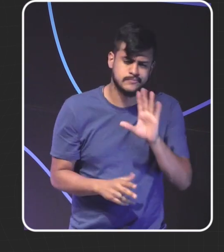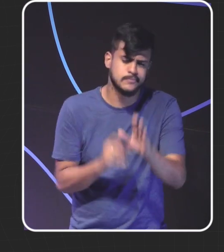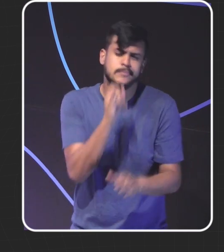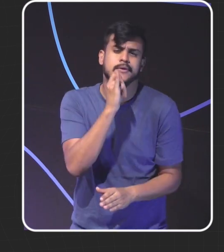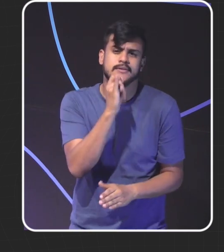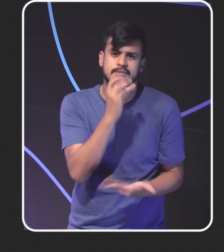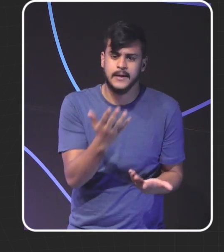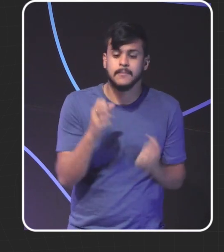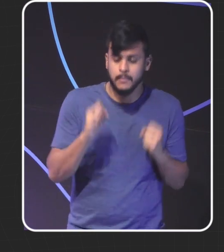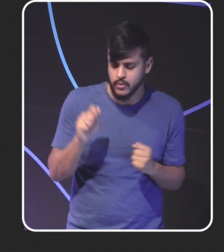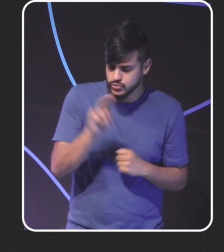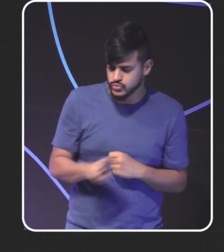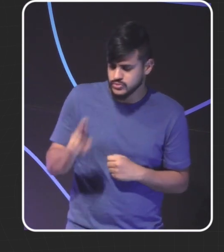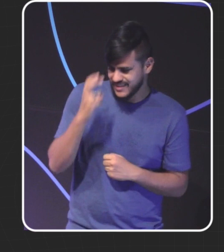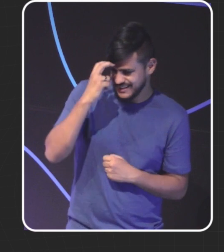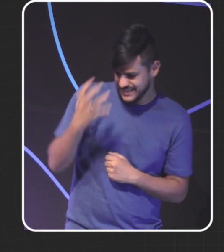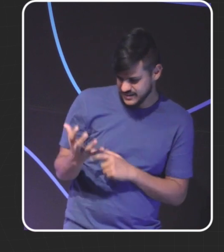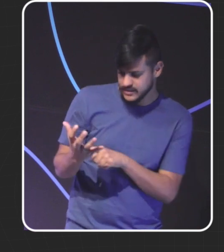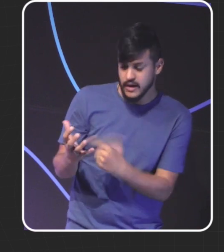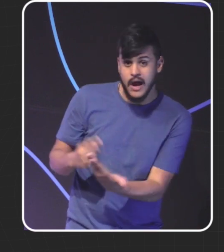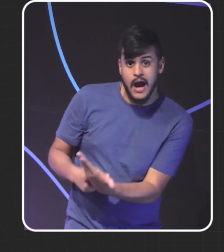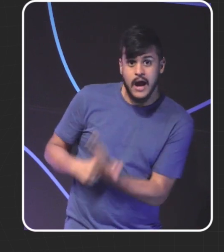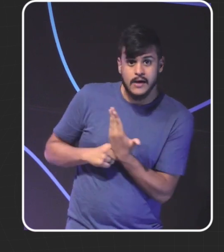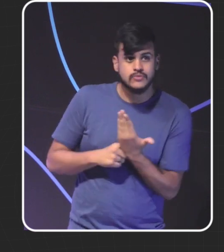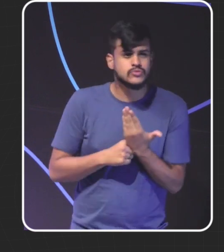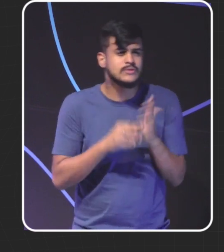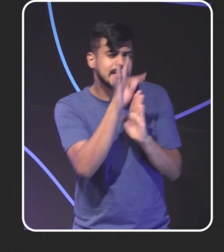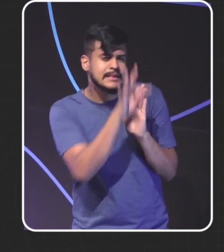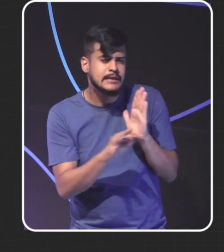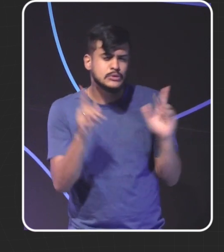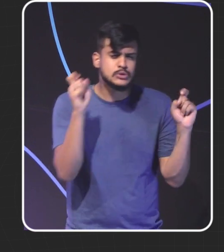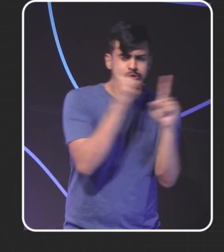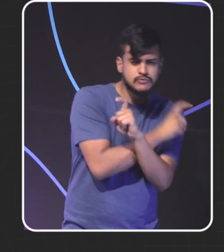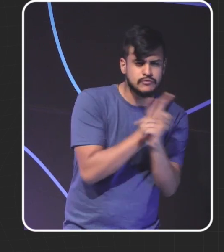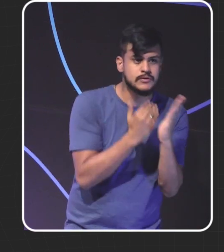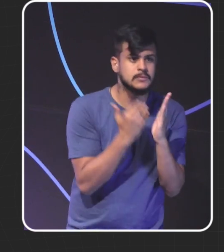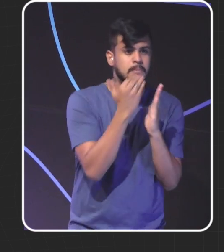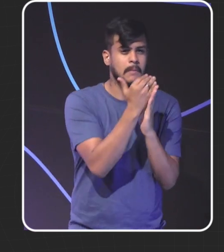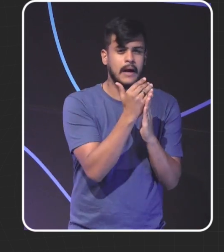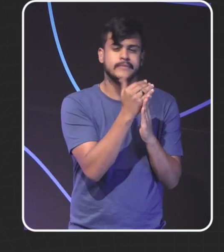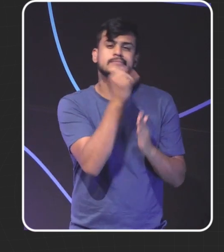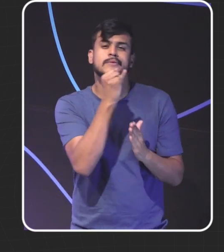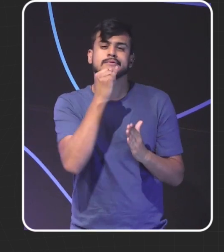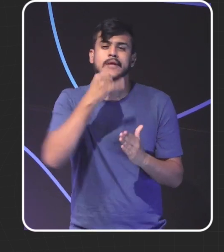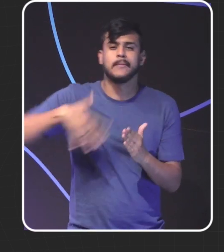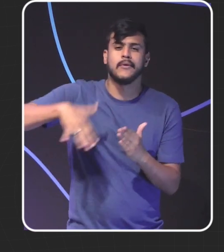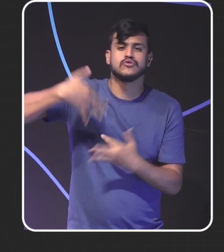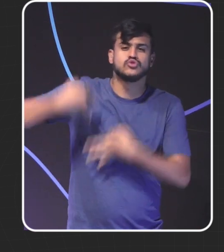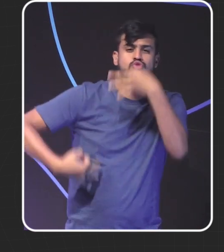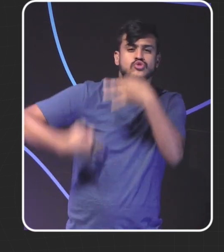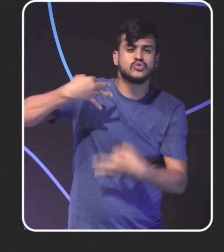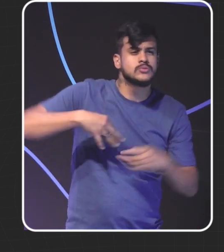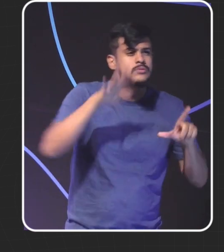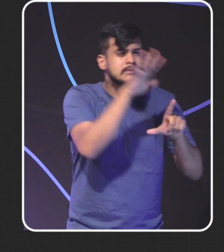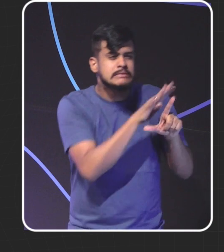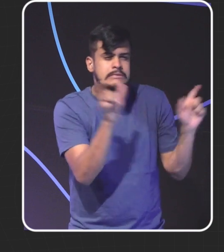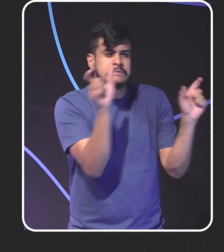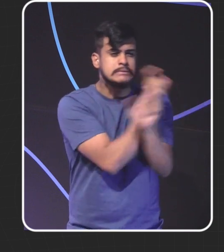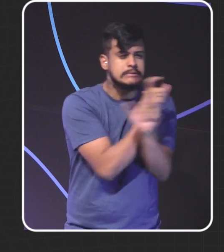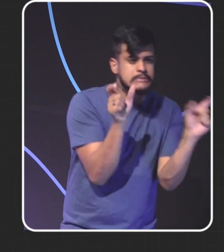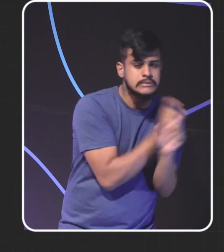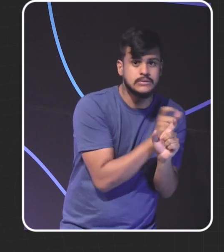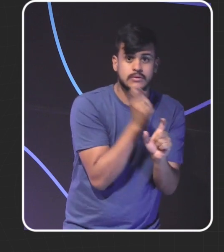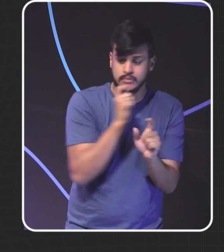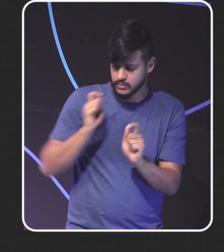de IA para compreender textos mais complexos, talvez um texto jurídico para que ela possa simplificar Sim. a linguagem